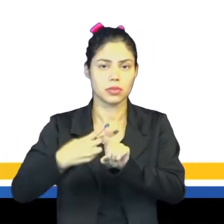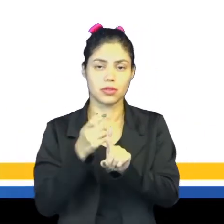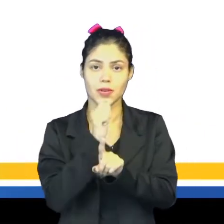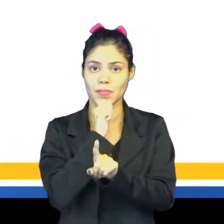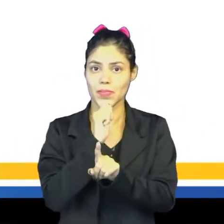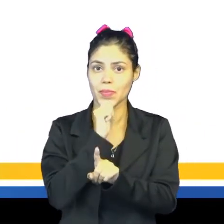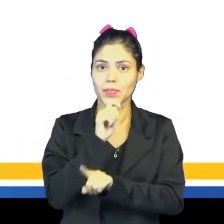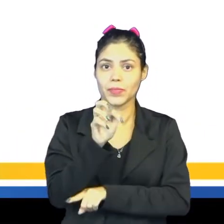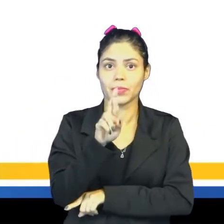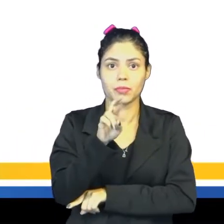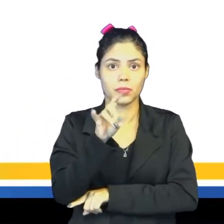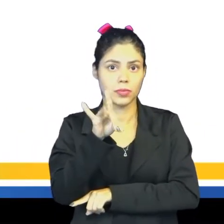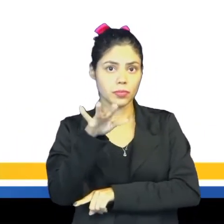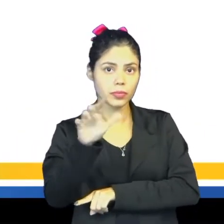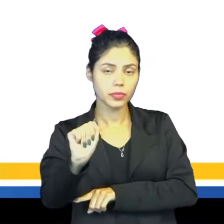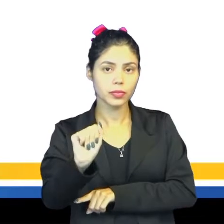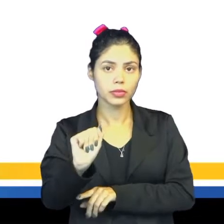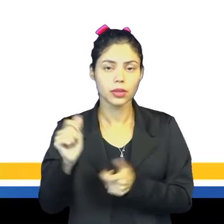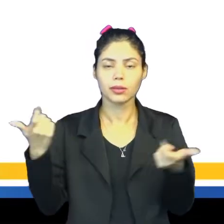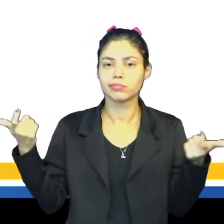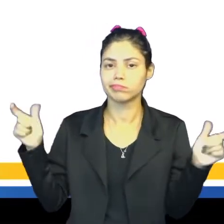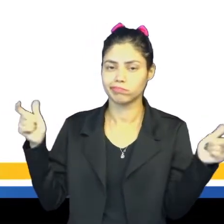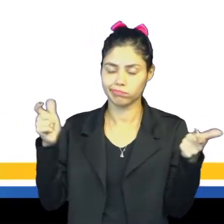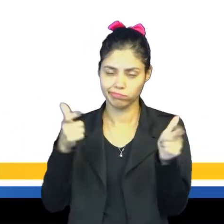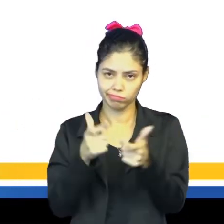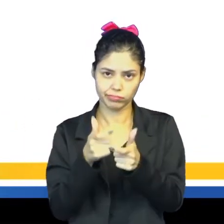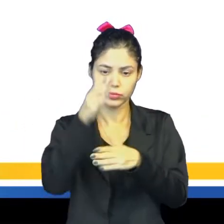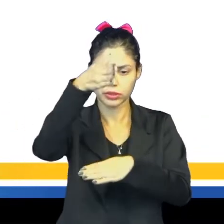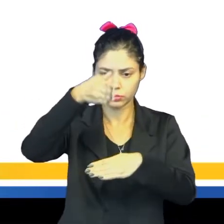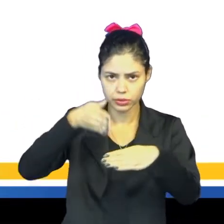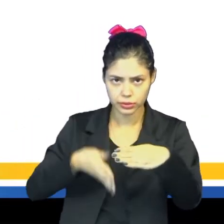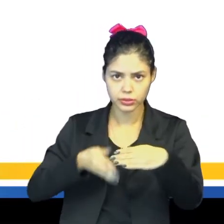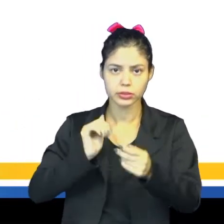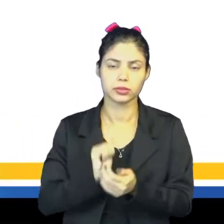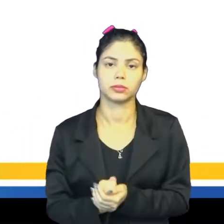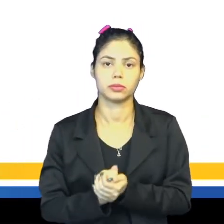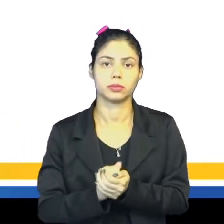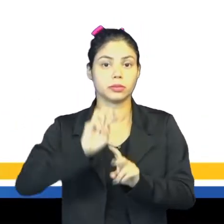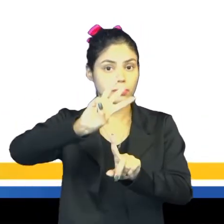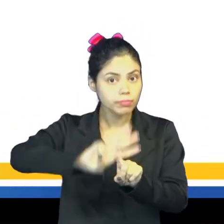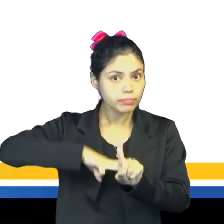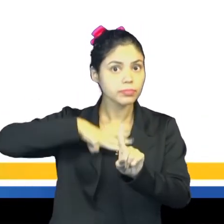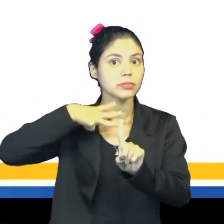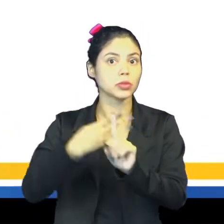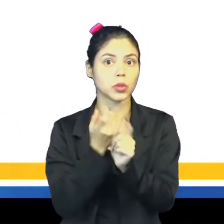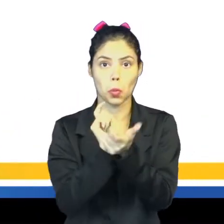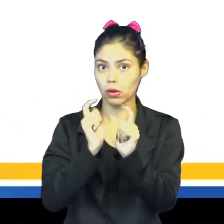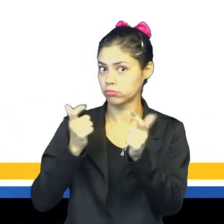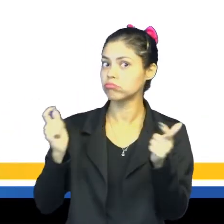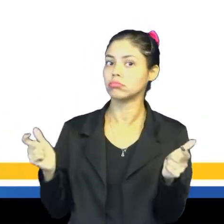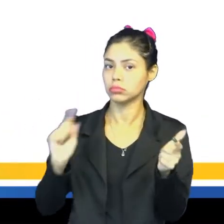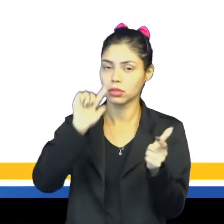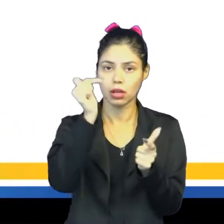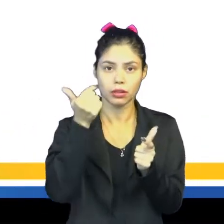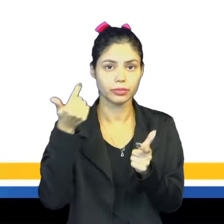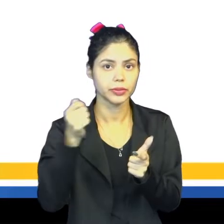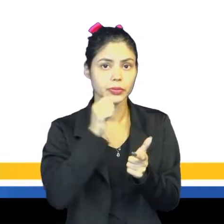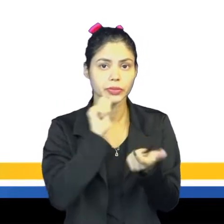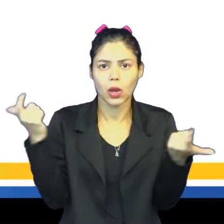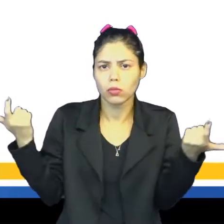grandeza, a correspondente reduz pela metade. Triplicando uma grandeza, a